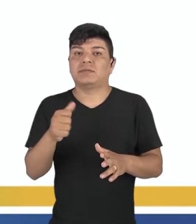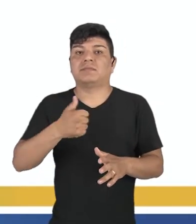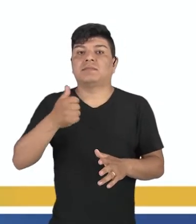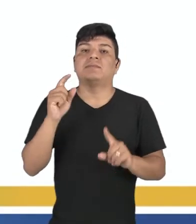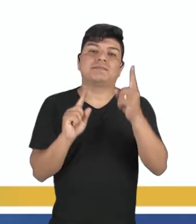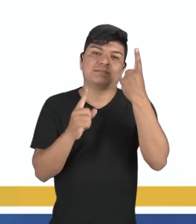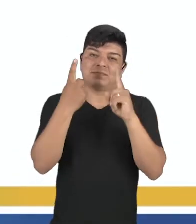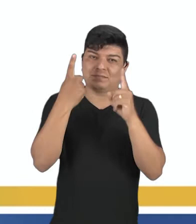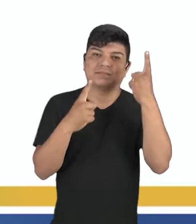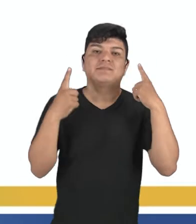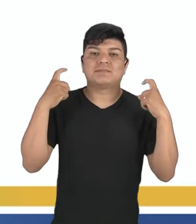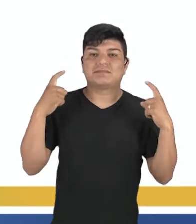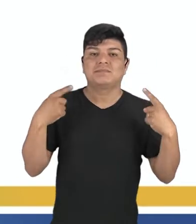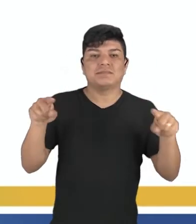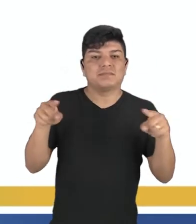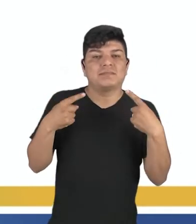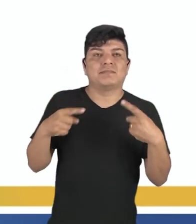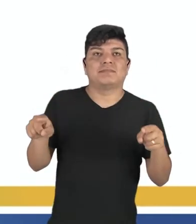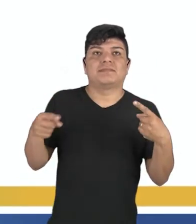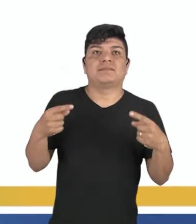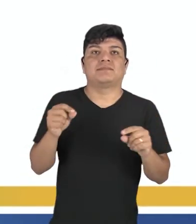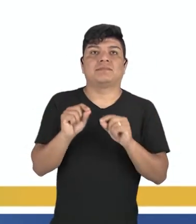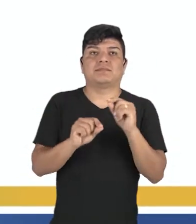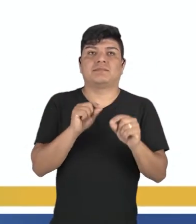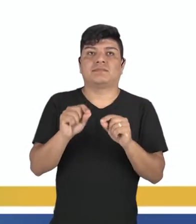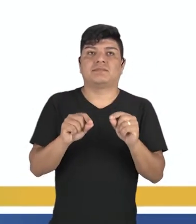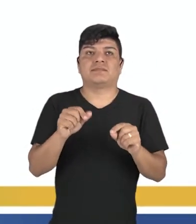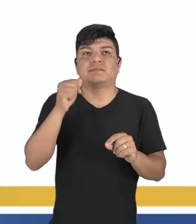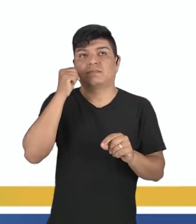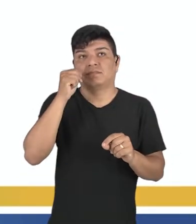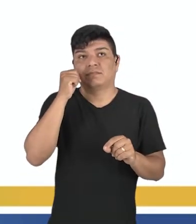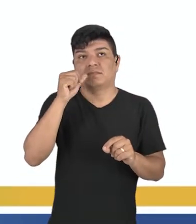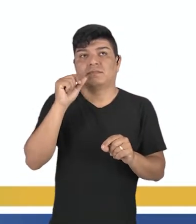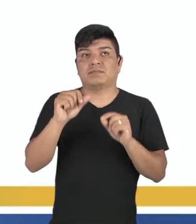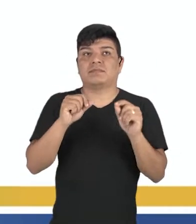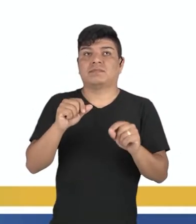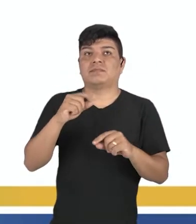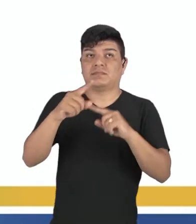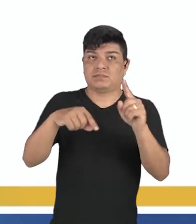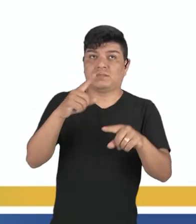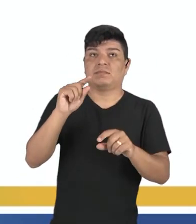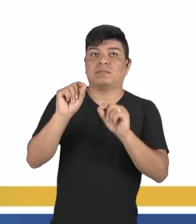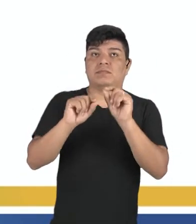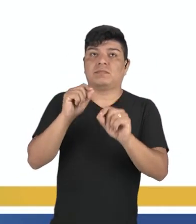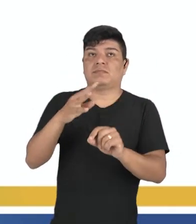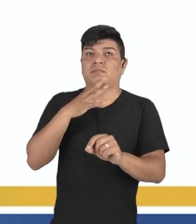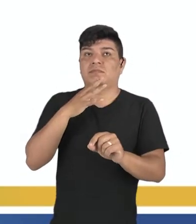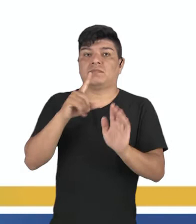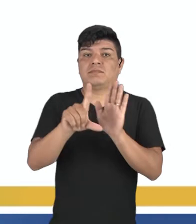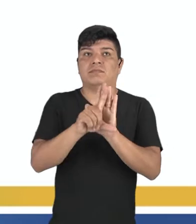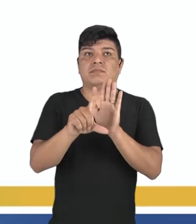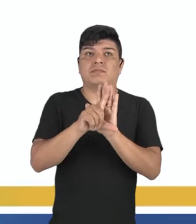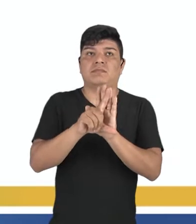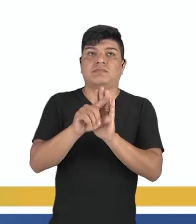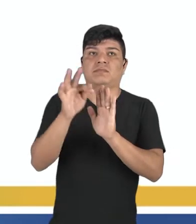marchinha de carnaval. O pioneirismo de Chiquinha Gonzaga foi reconhecido por meio da Lei Federal